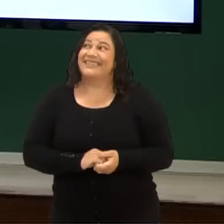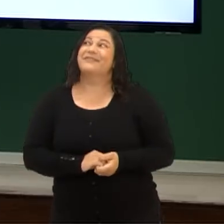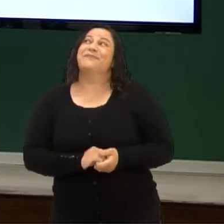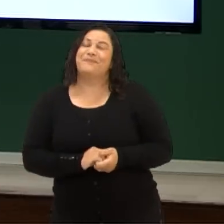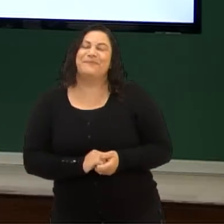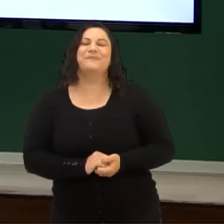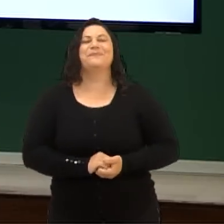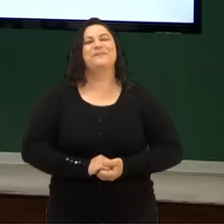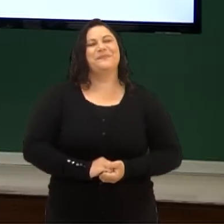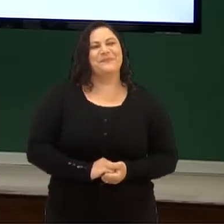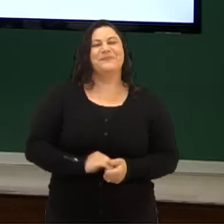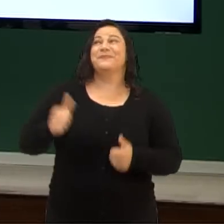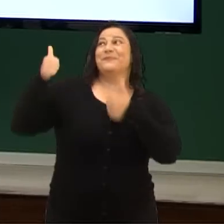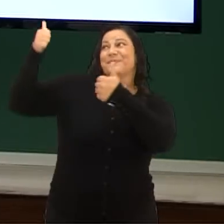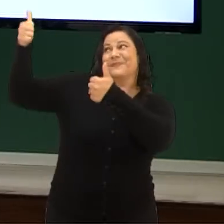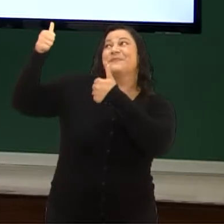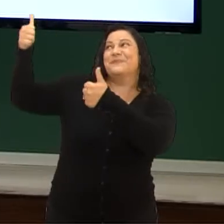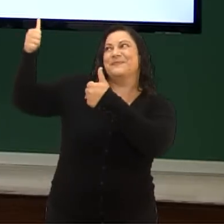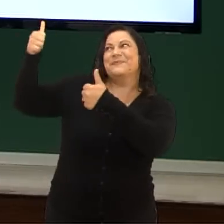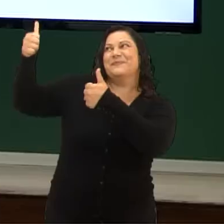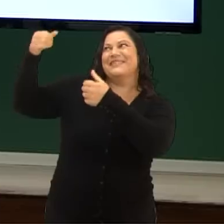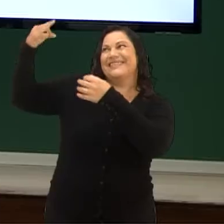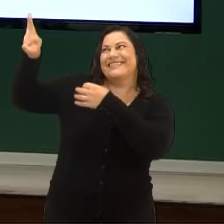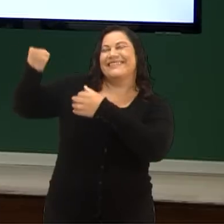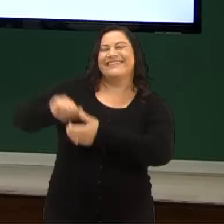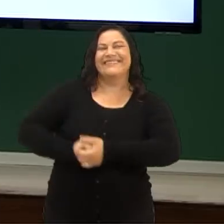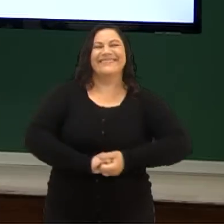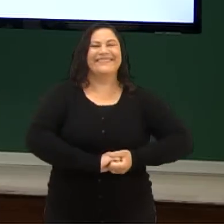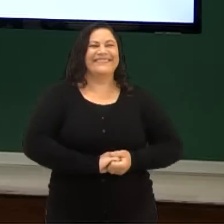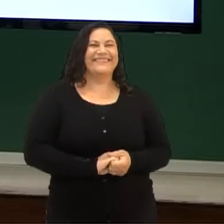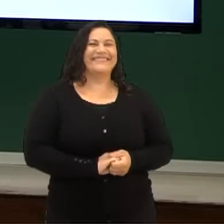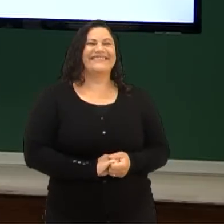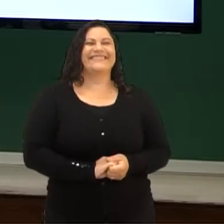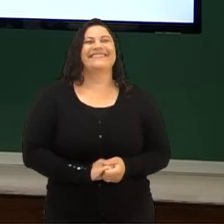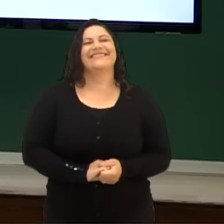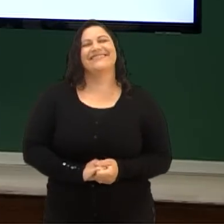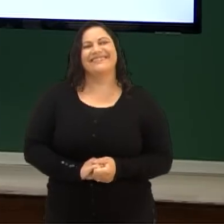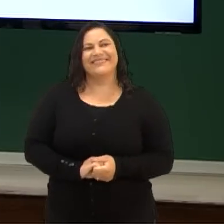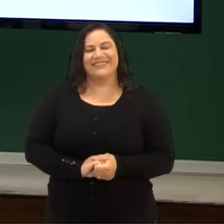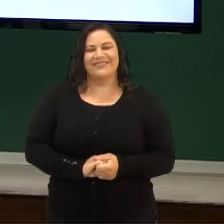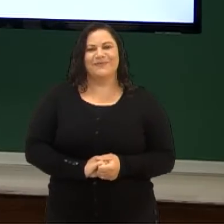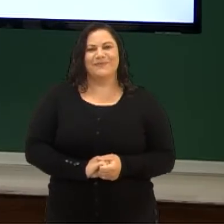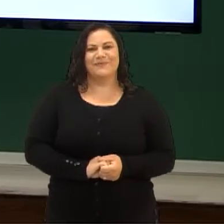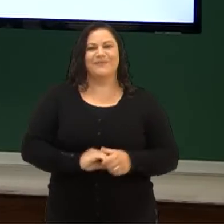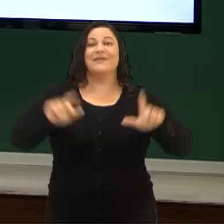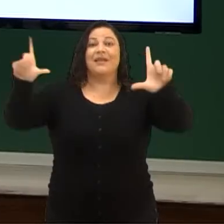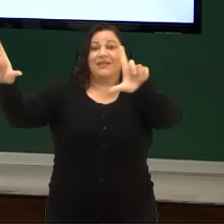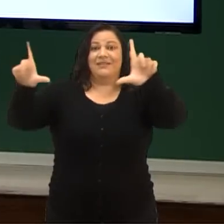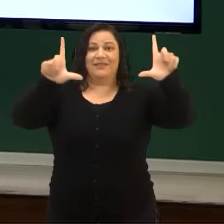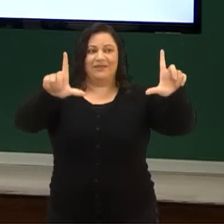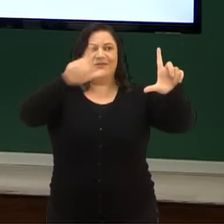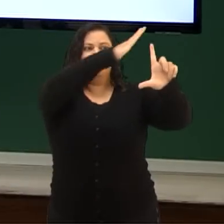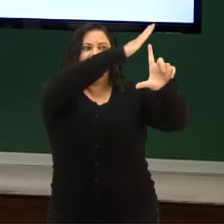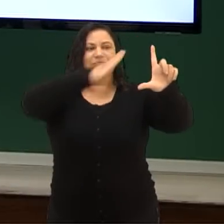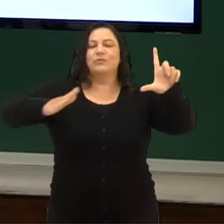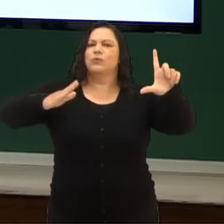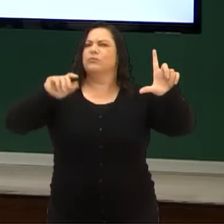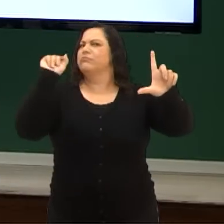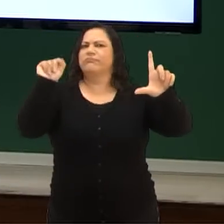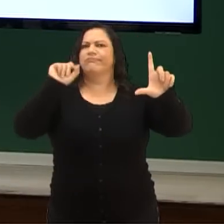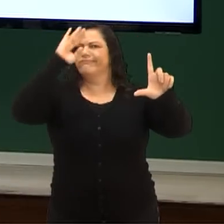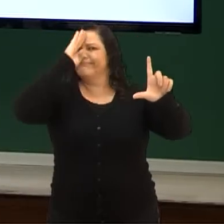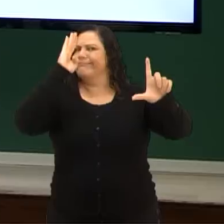falando. Isso, está certo. Aqui, pessoal, ela é diagonal por quê? Porque só os elementos da diagonal principal